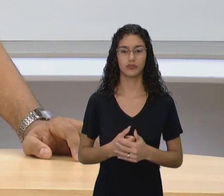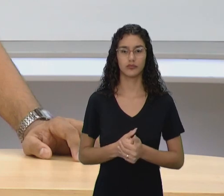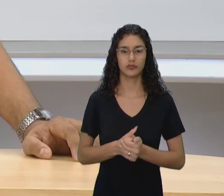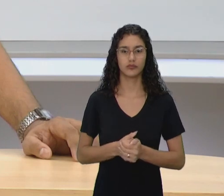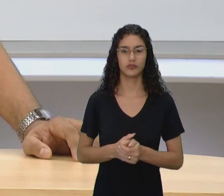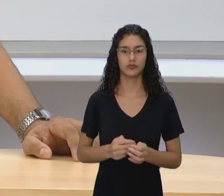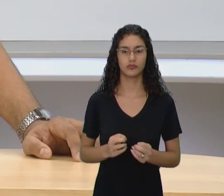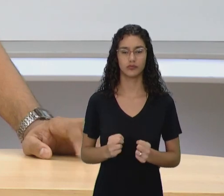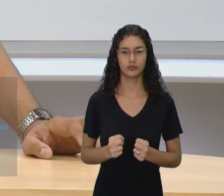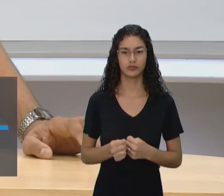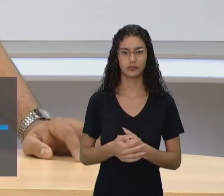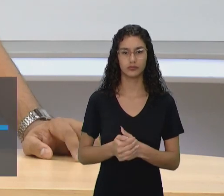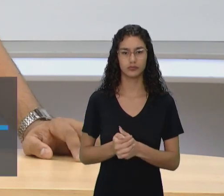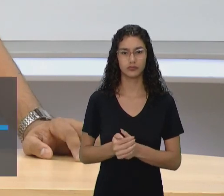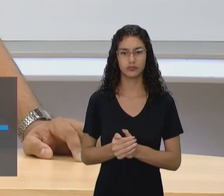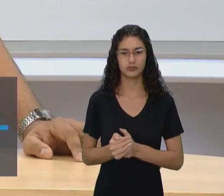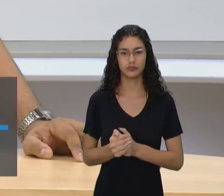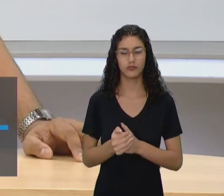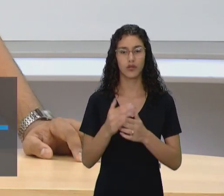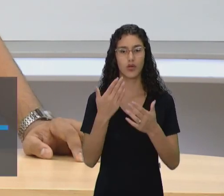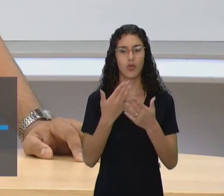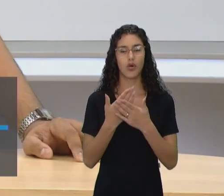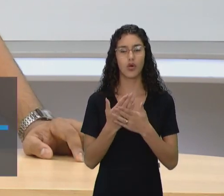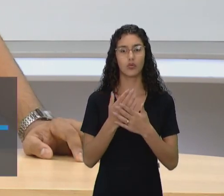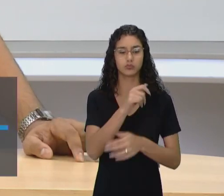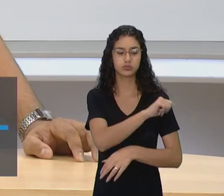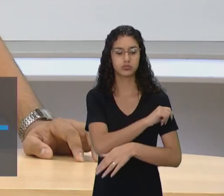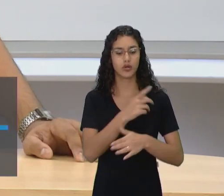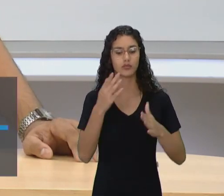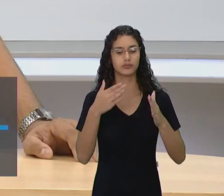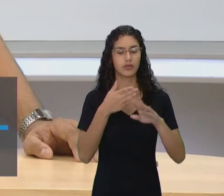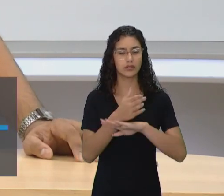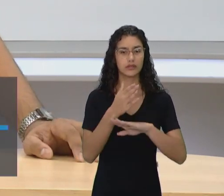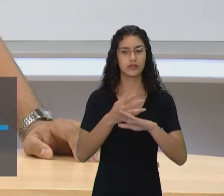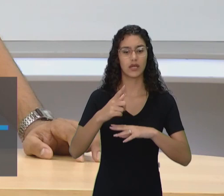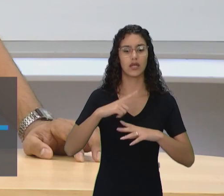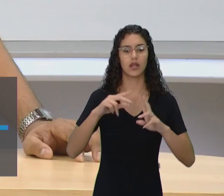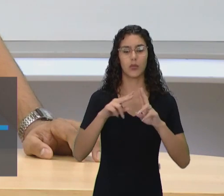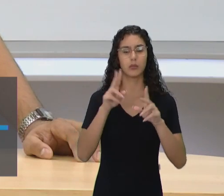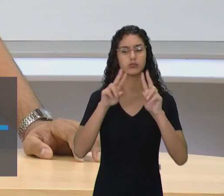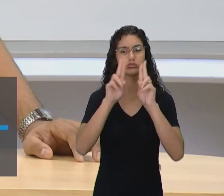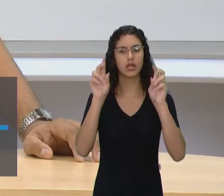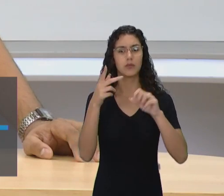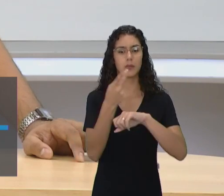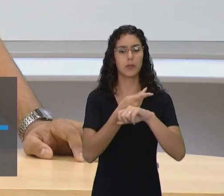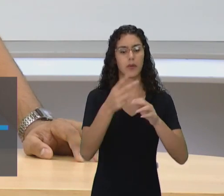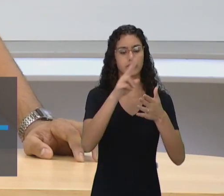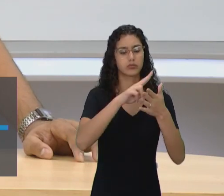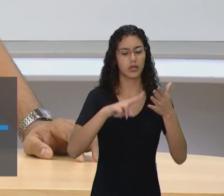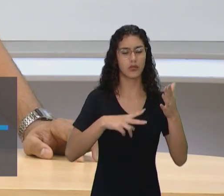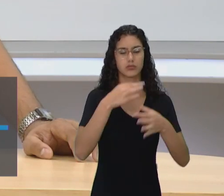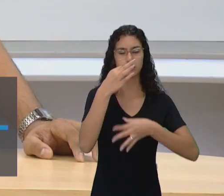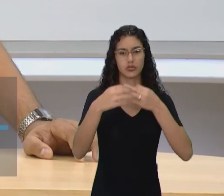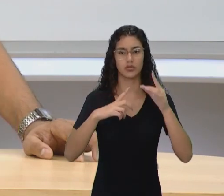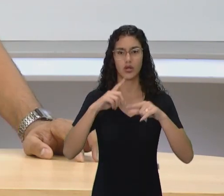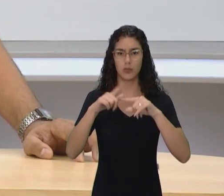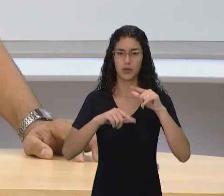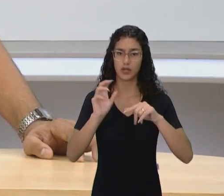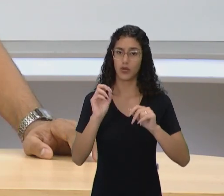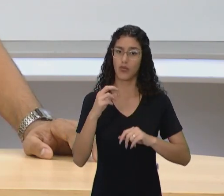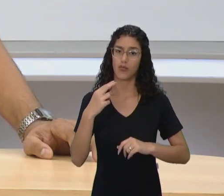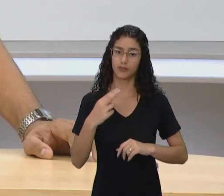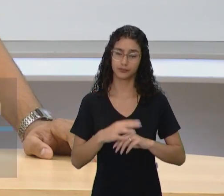o observatório de imprensa e vai procurar o seu tema. A partir do momento que ele encontra o seu tema e lê o seu artigo ou a matéria que tem